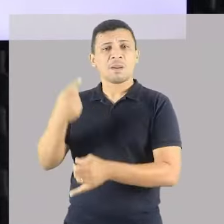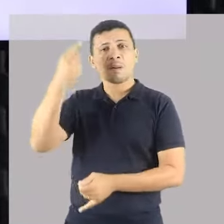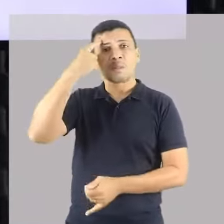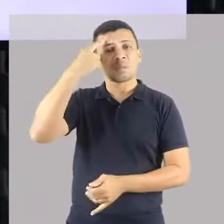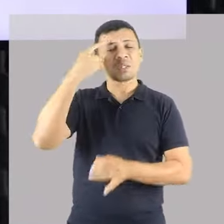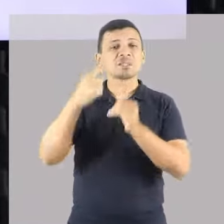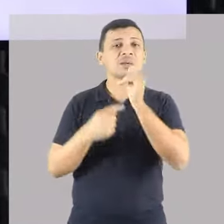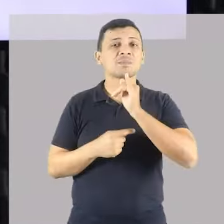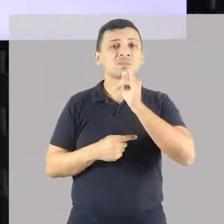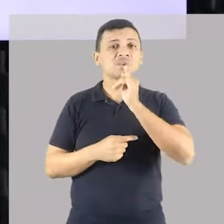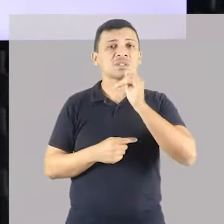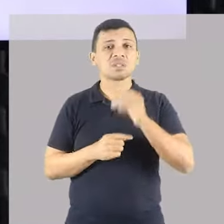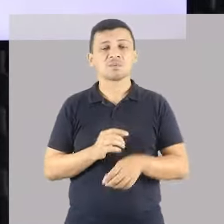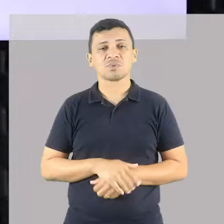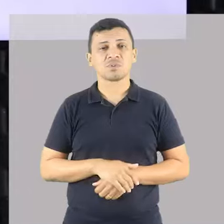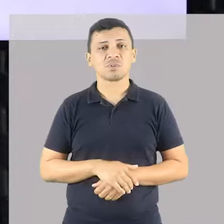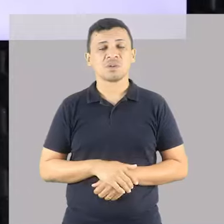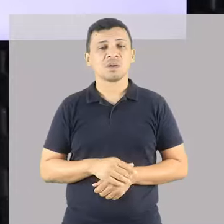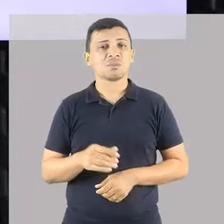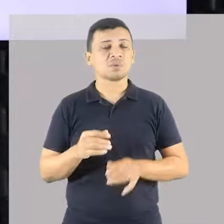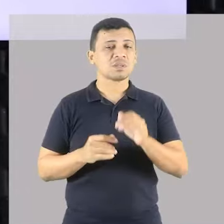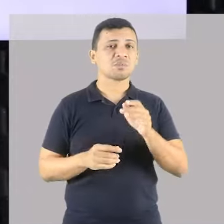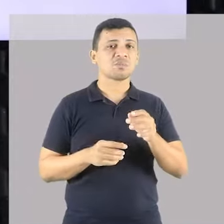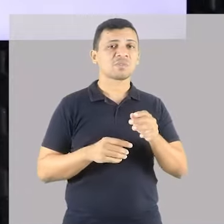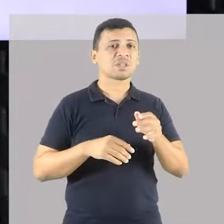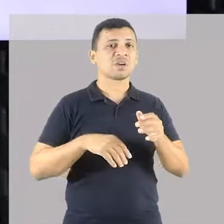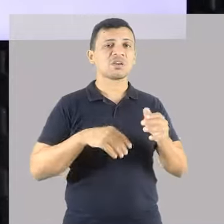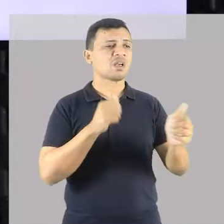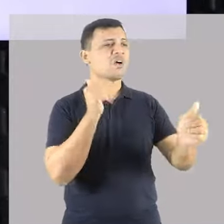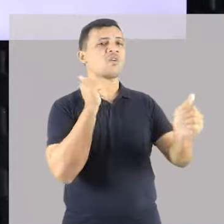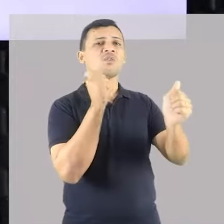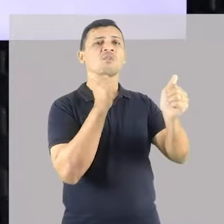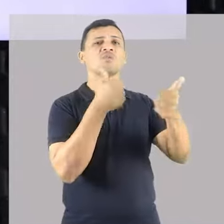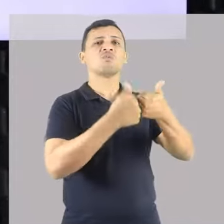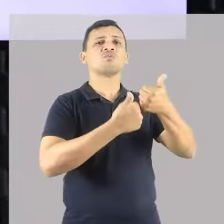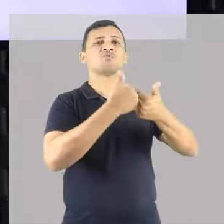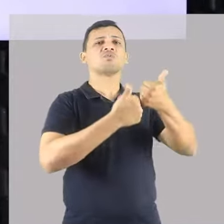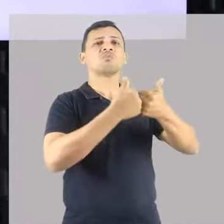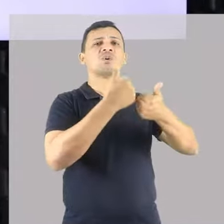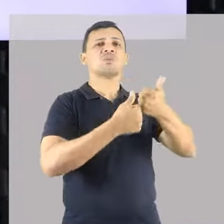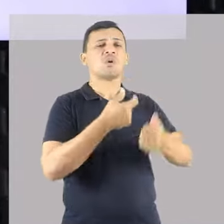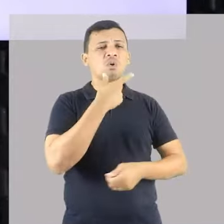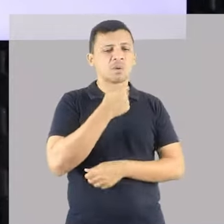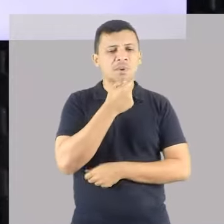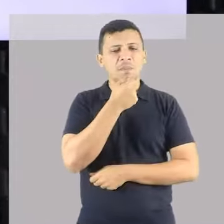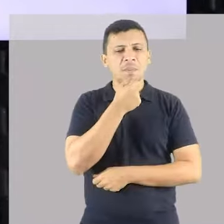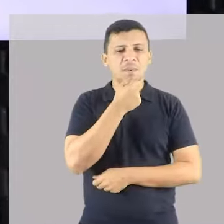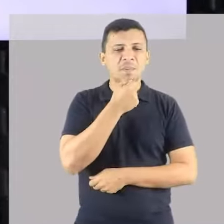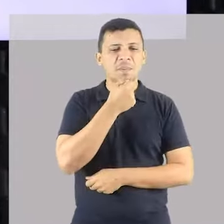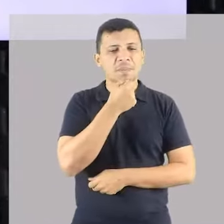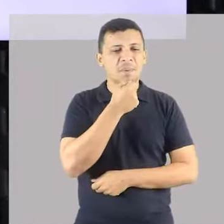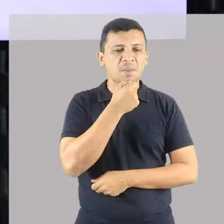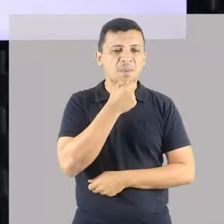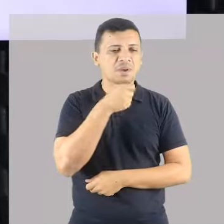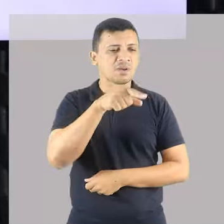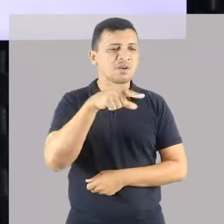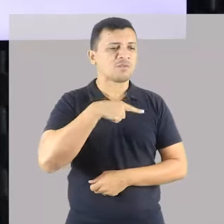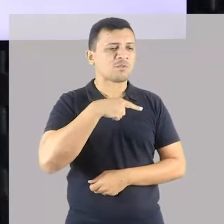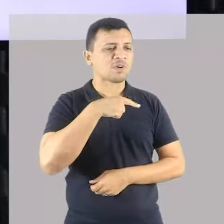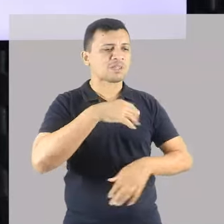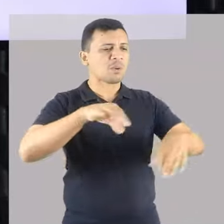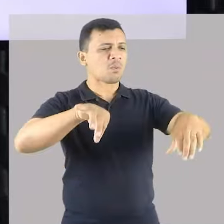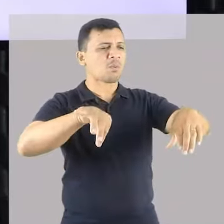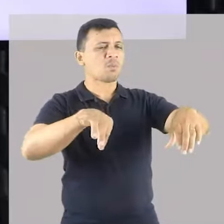exemplo numa narração de um jogo de futebol e aí você tem lá o momento que o narrador tá falando que vai ter uma cobrança de